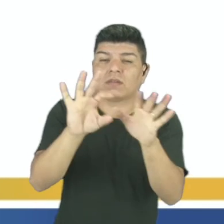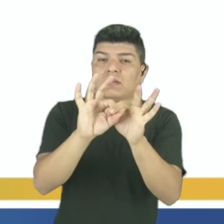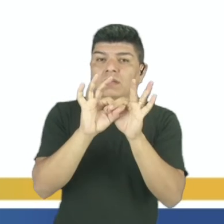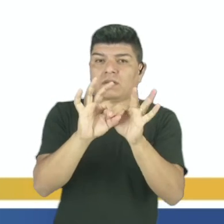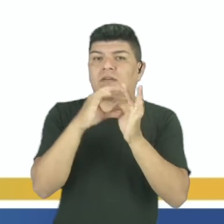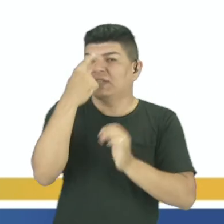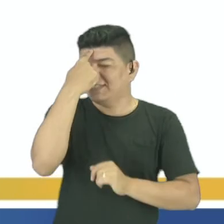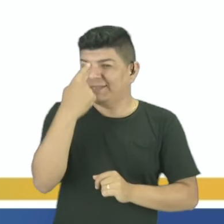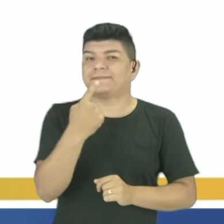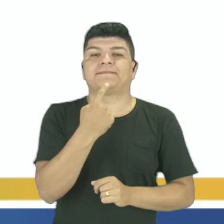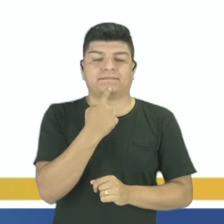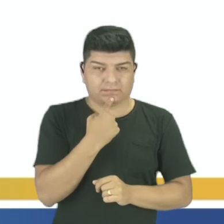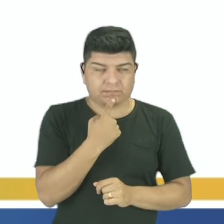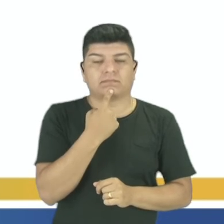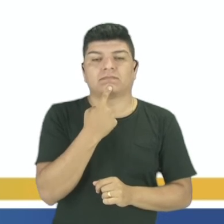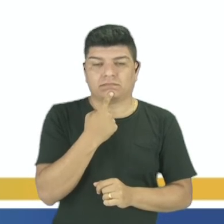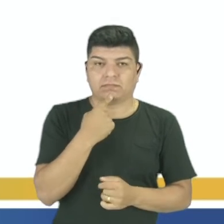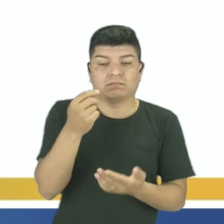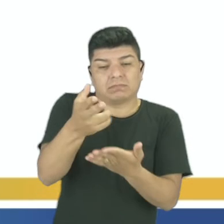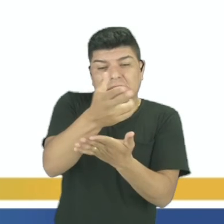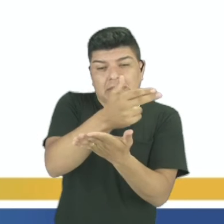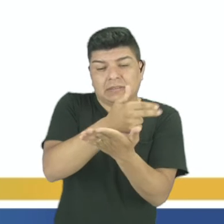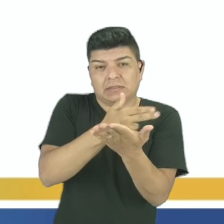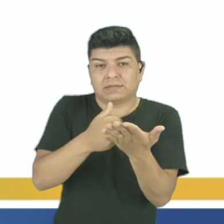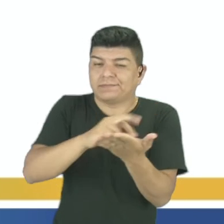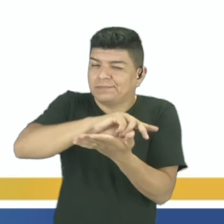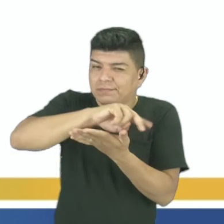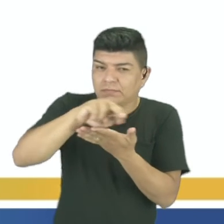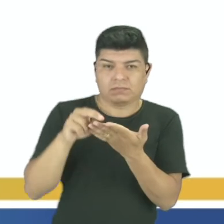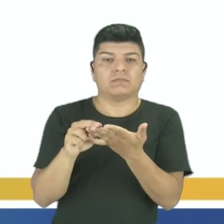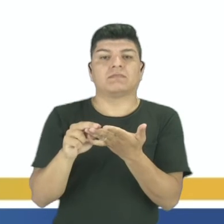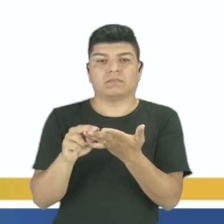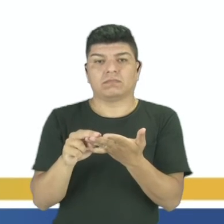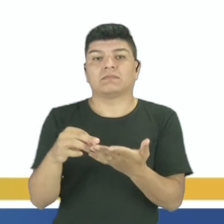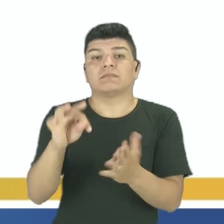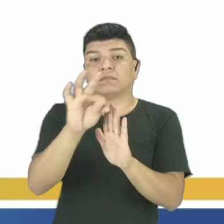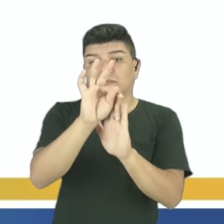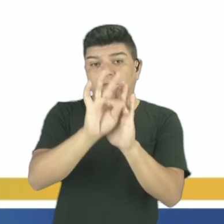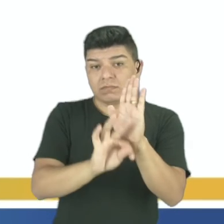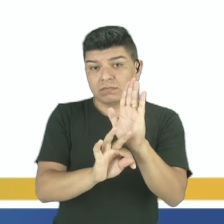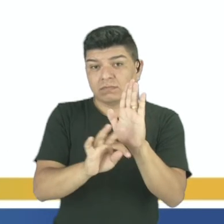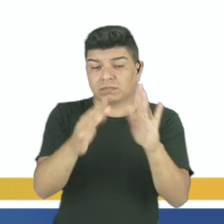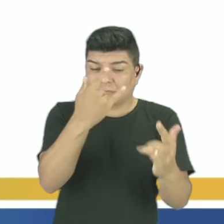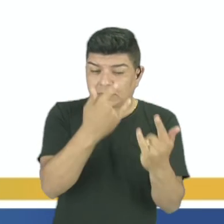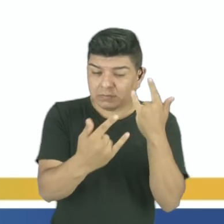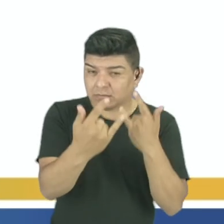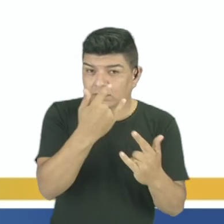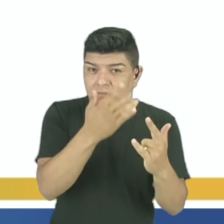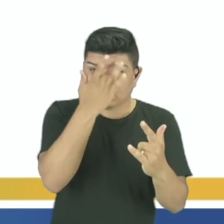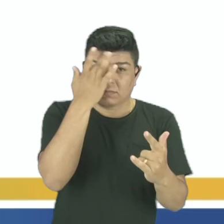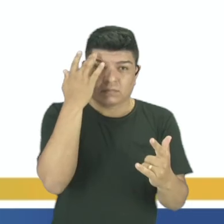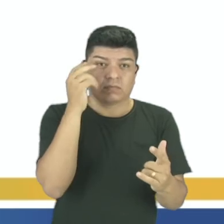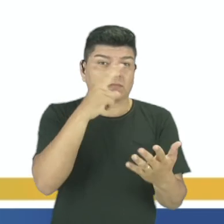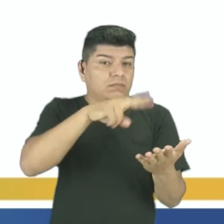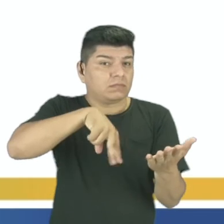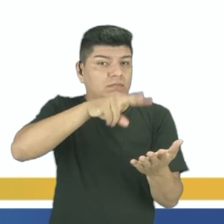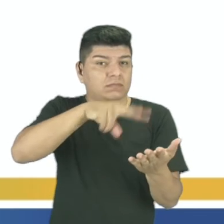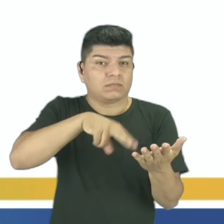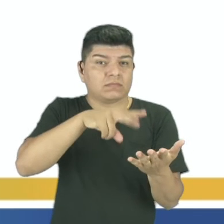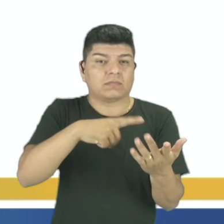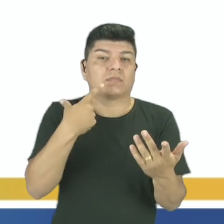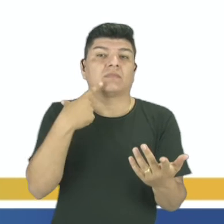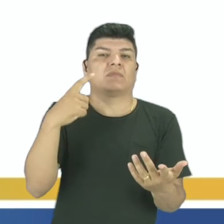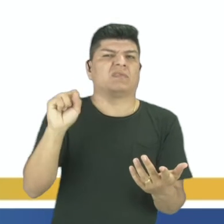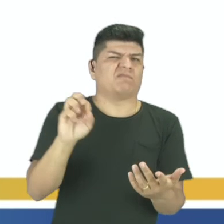por imagens, figuras, desenhos, etc. Esse texto chama a atenção do leitor para a linguagem um